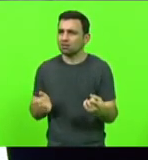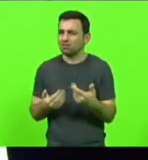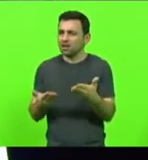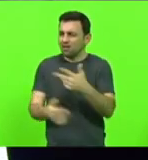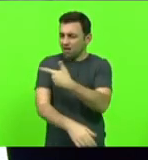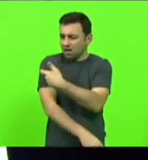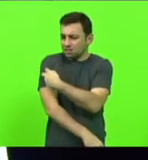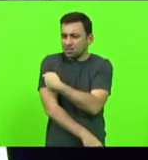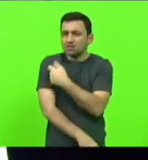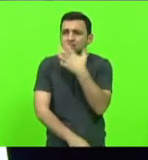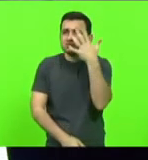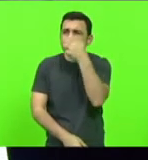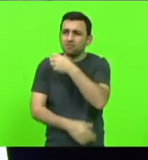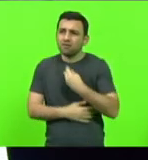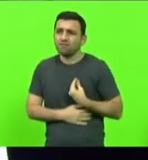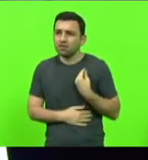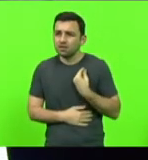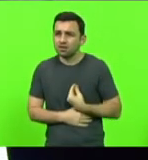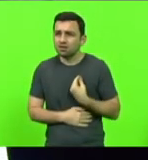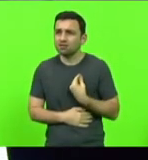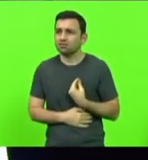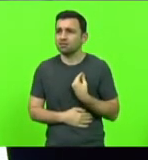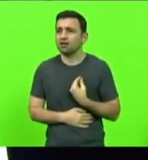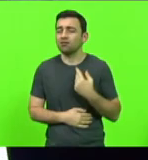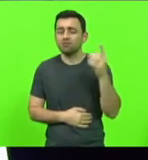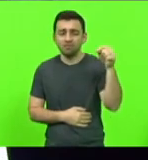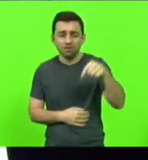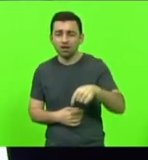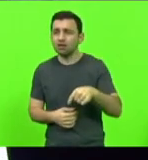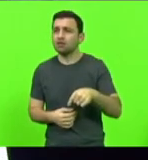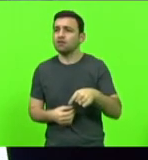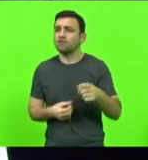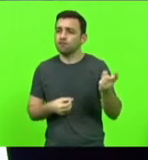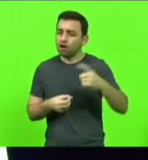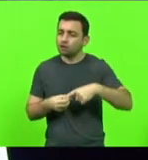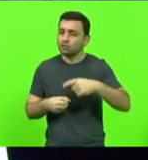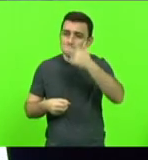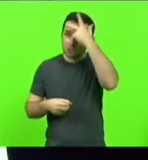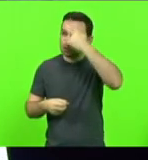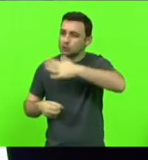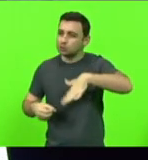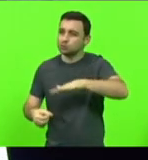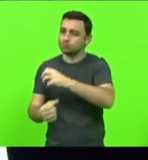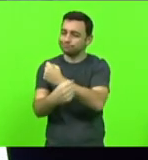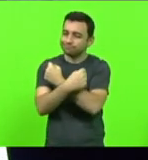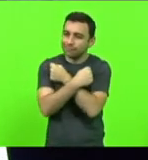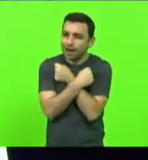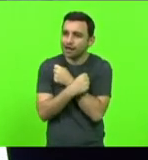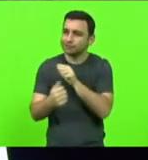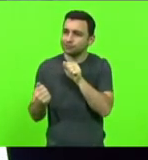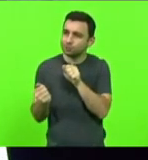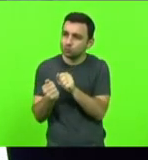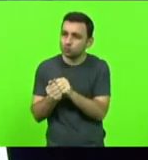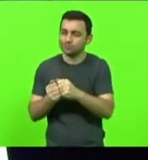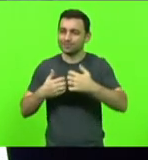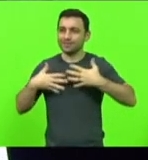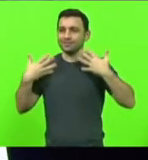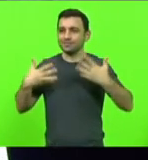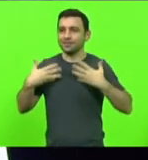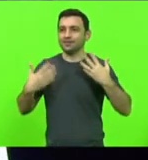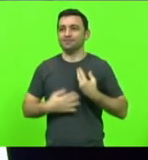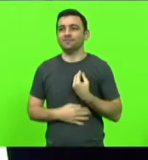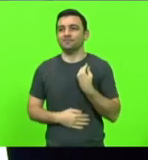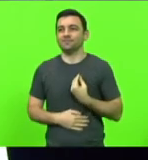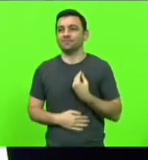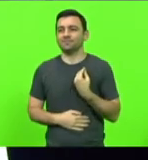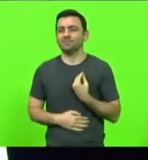salvando vidas, estão trazendo de volta os abraços, as esperanças, a alegria de viver. Então,